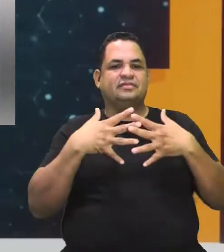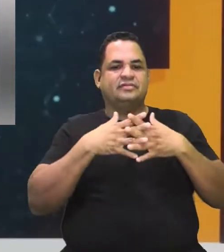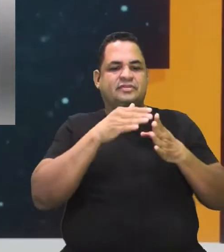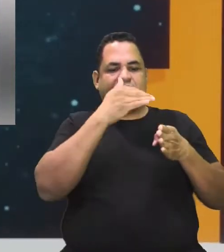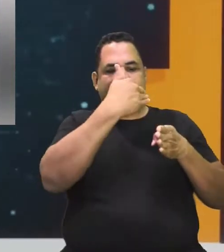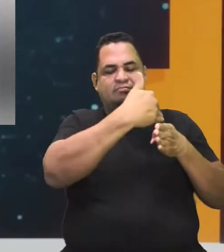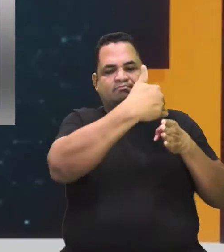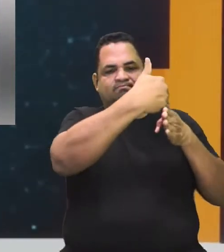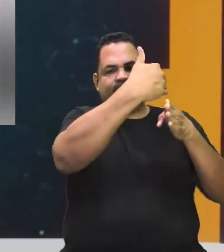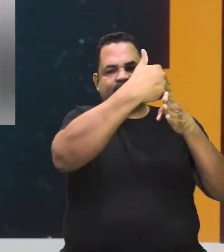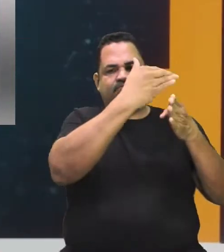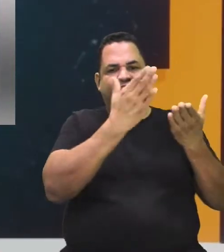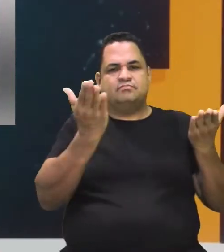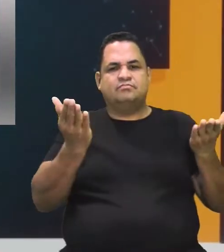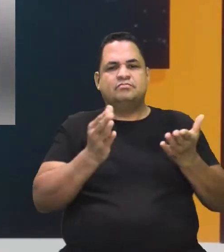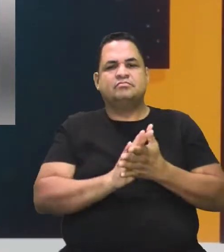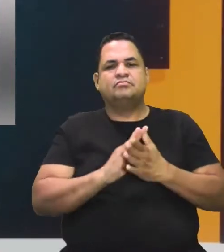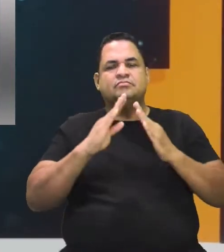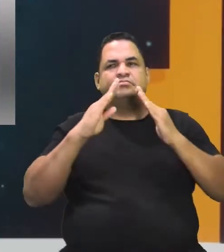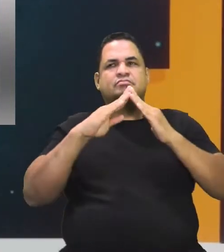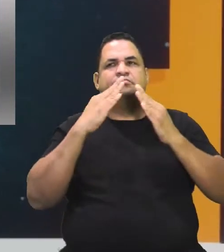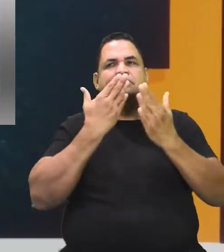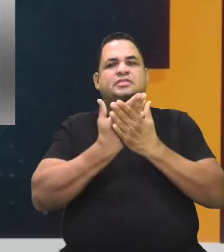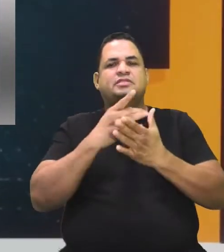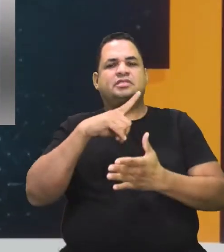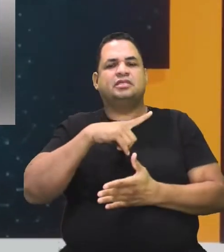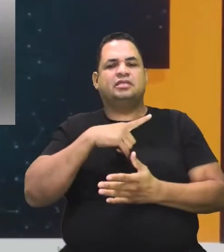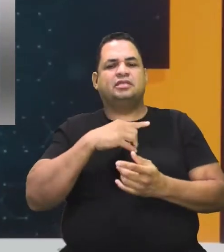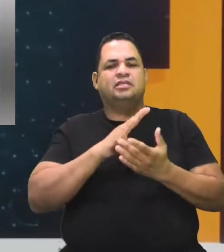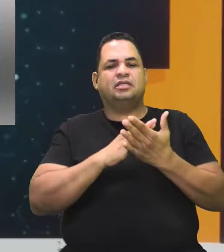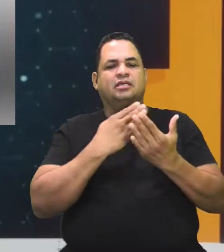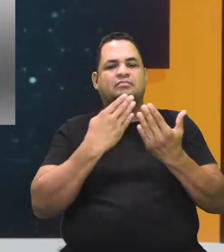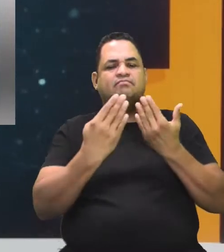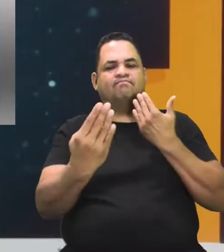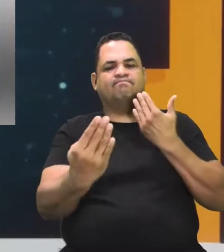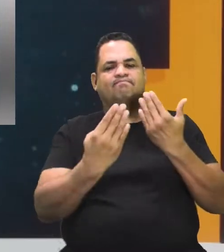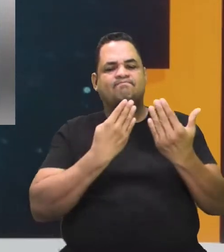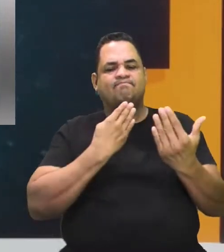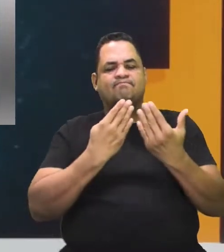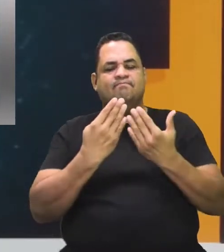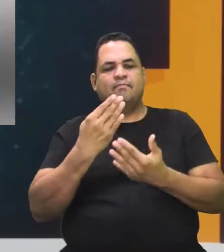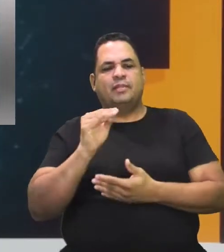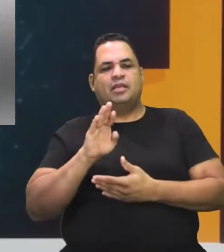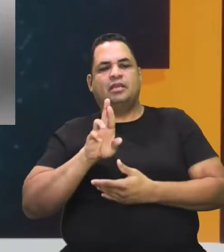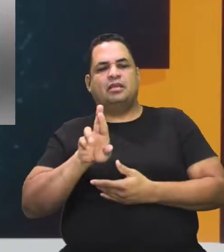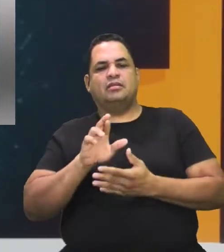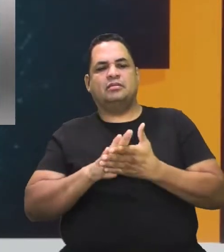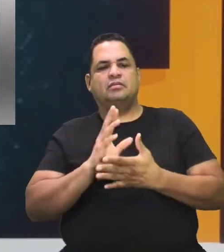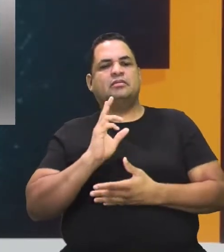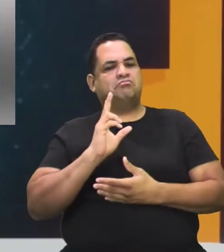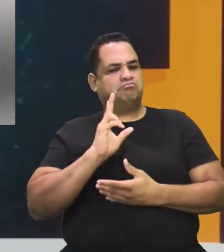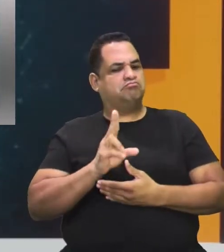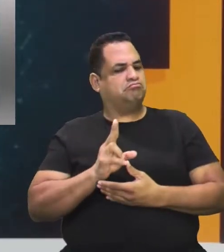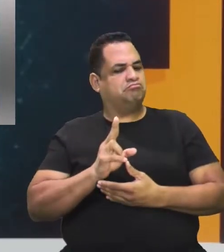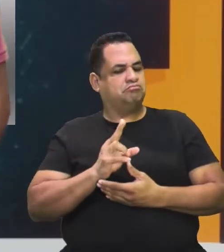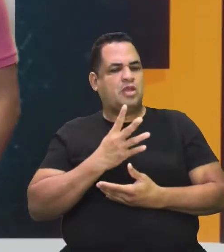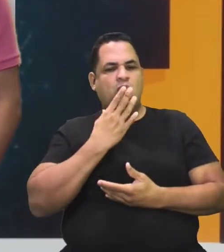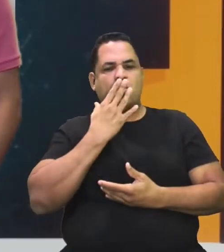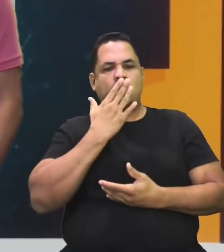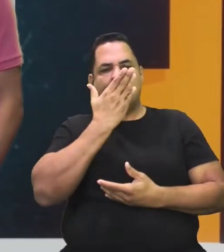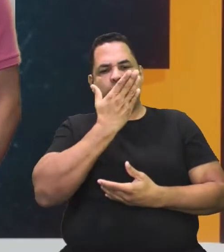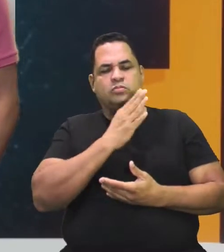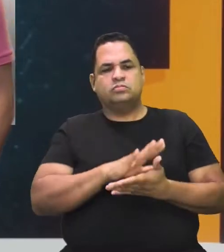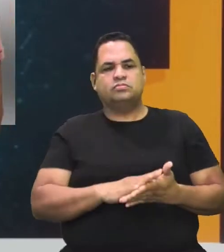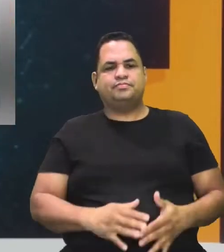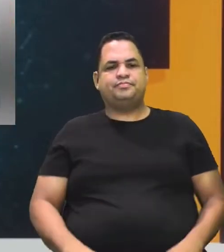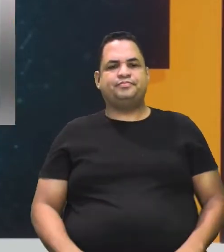dessa escola como daquela escola que tem aqui na BR. O muro é da mesma cor. Na verdade, porque as escolas do estado